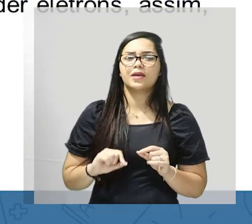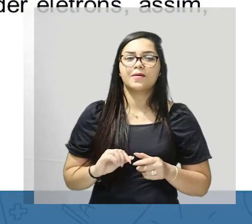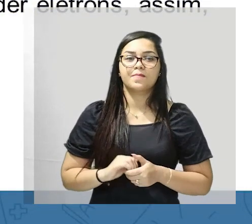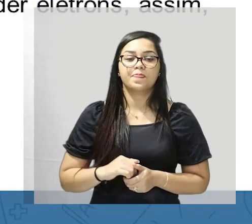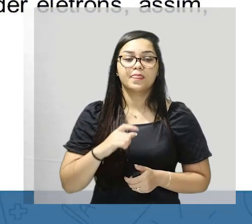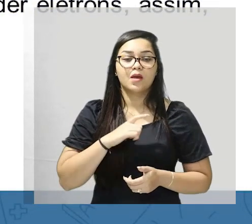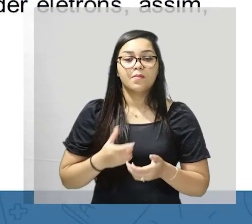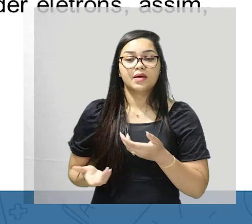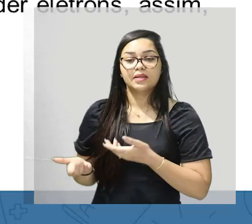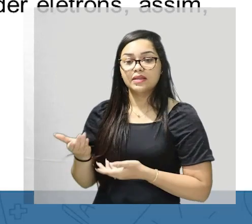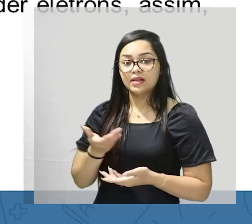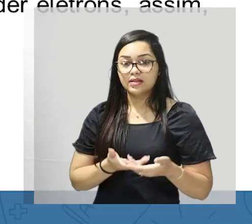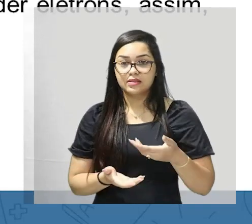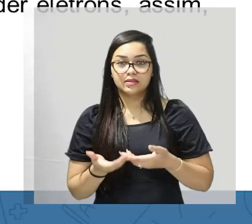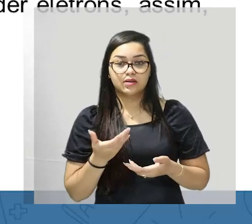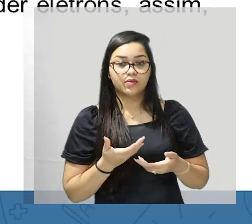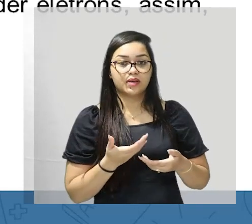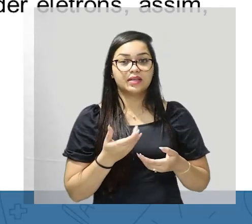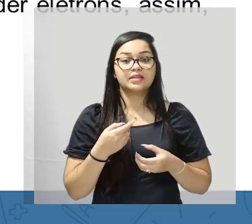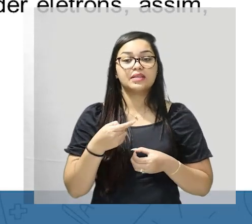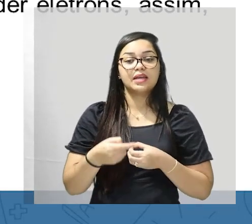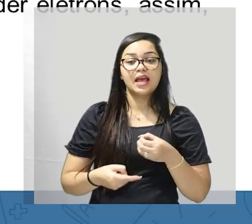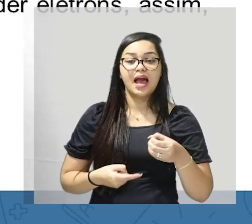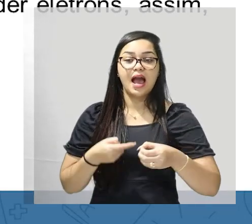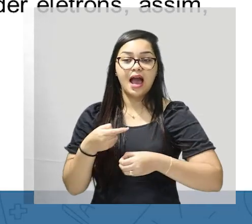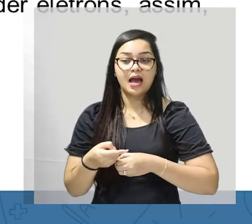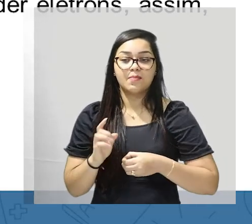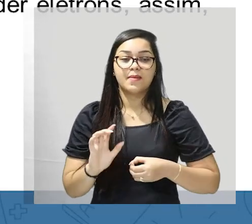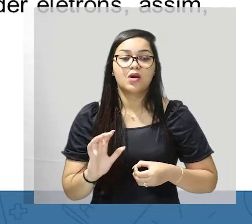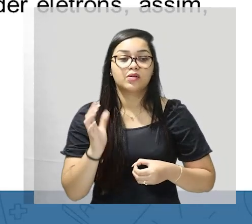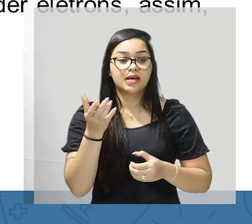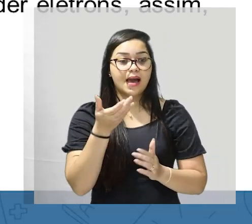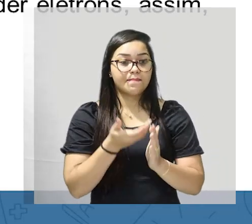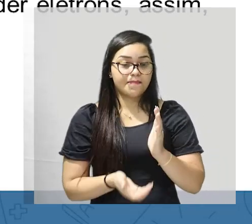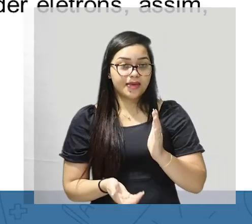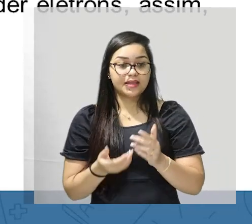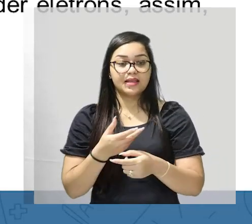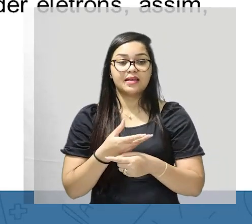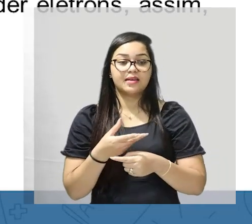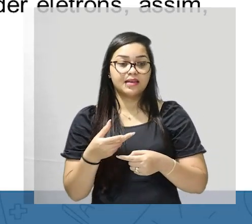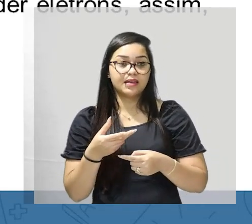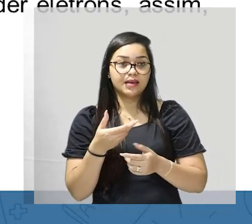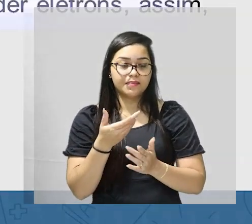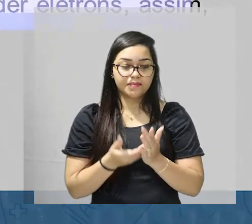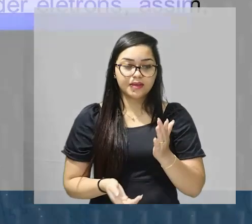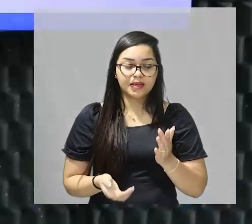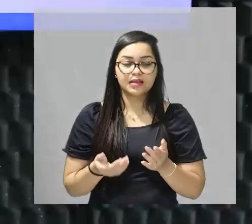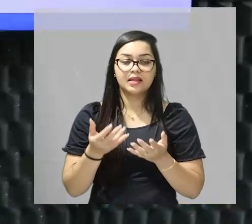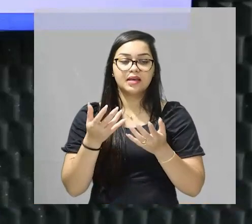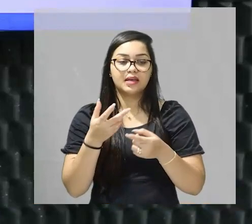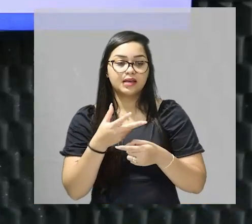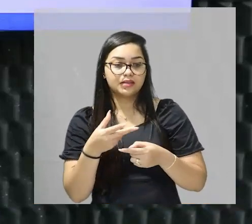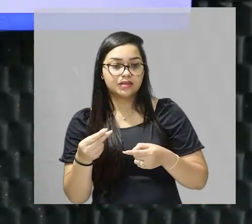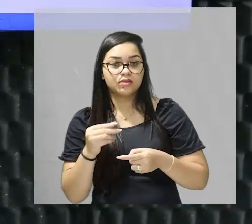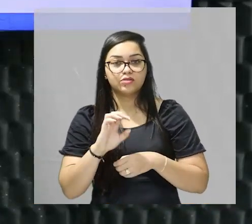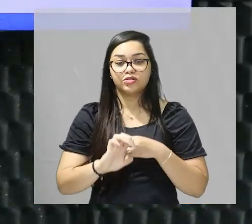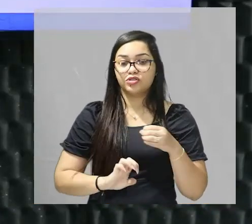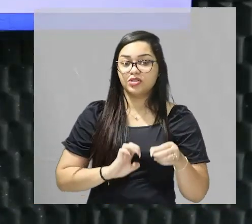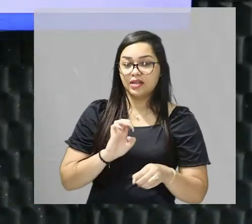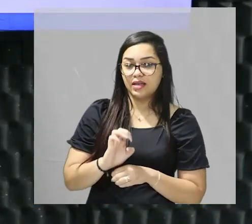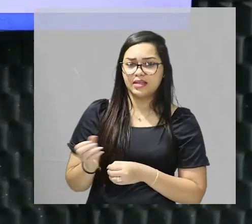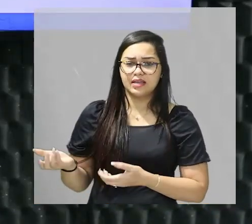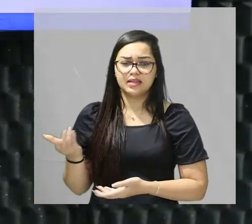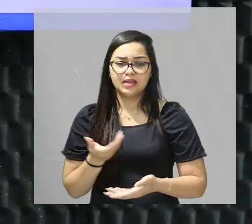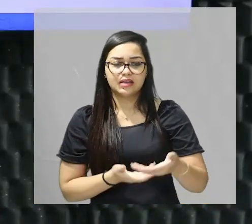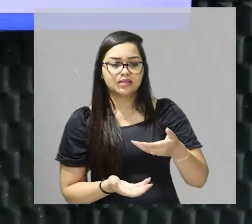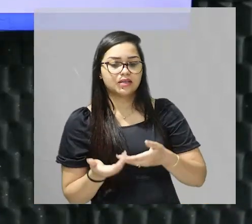interação entre átomos na qual ocorre a perda e o ganho de elétrons. Ok? Interação é